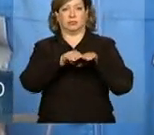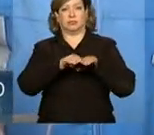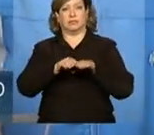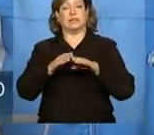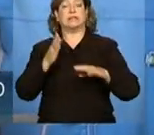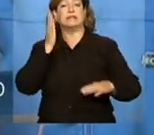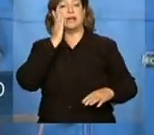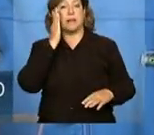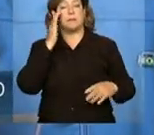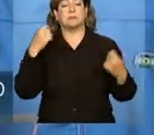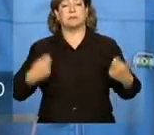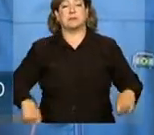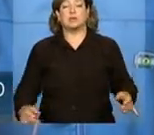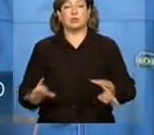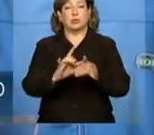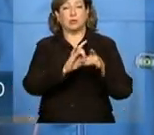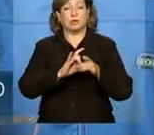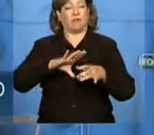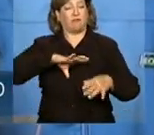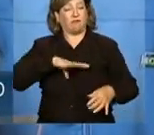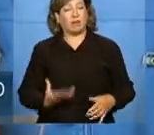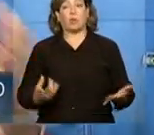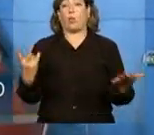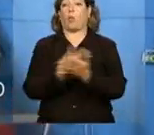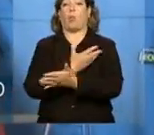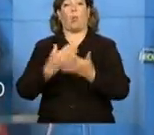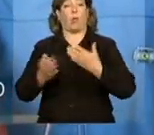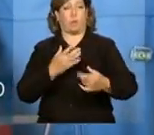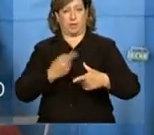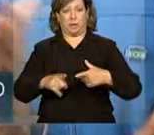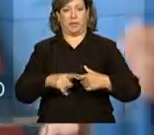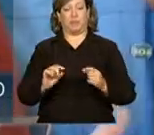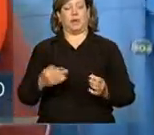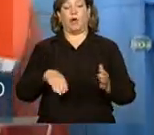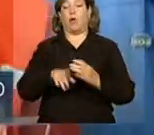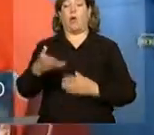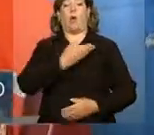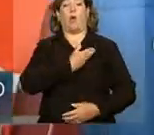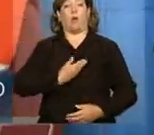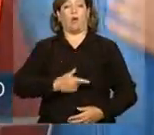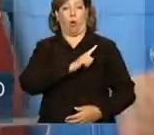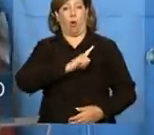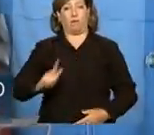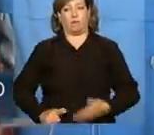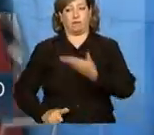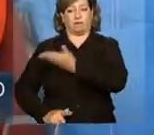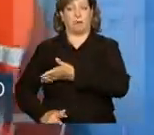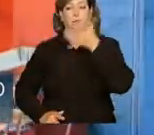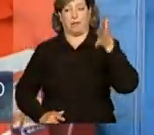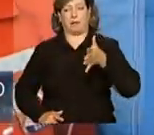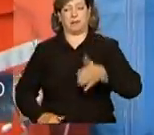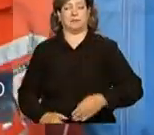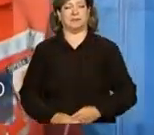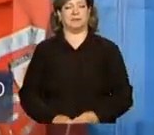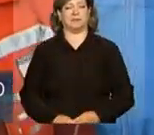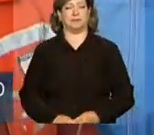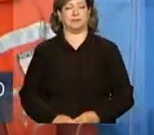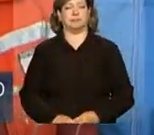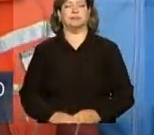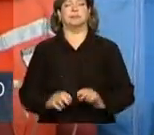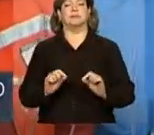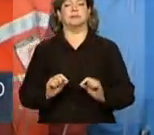temos de estar juntos enfrentando as dificuldades. Governador, o senhor faz uma abertura? Obrigado.